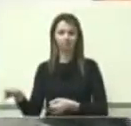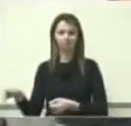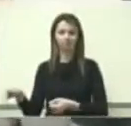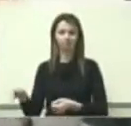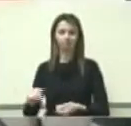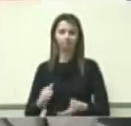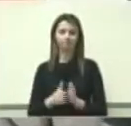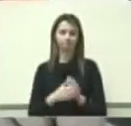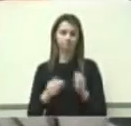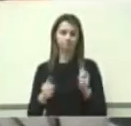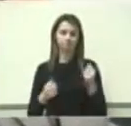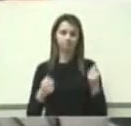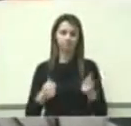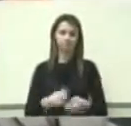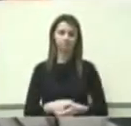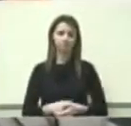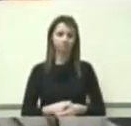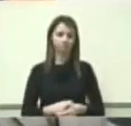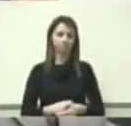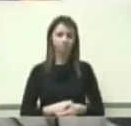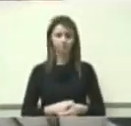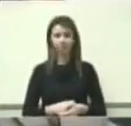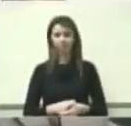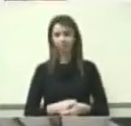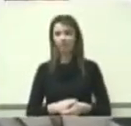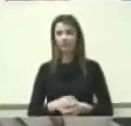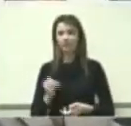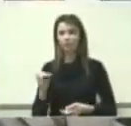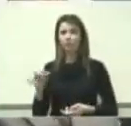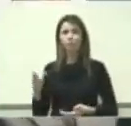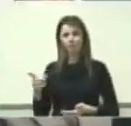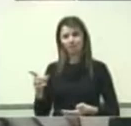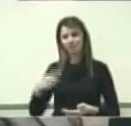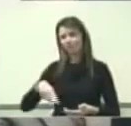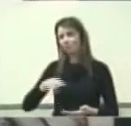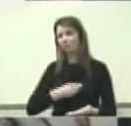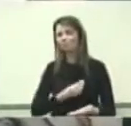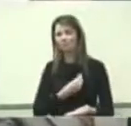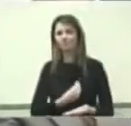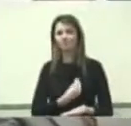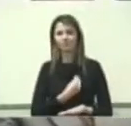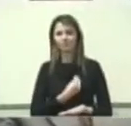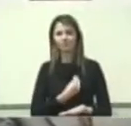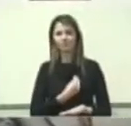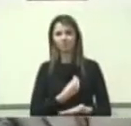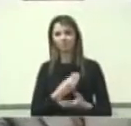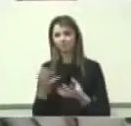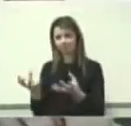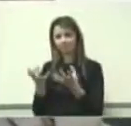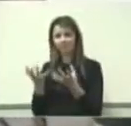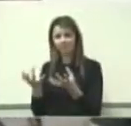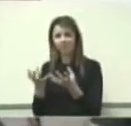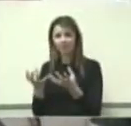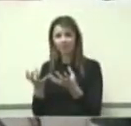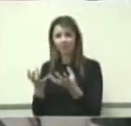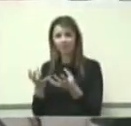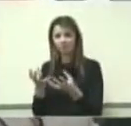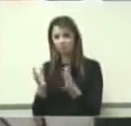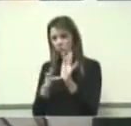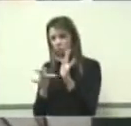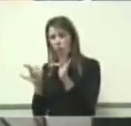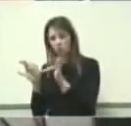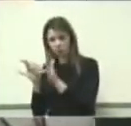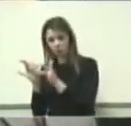aleluia quantas vezes na vida queremos deixar Jesus fora